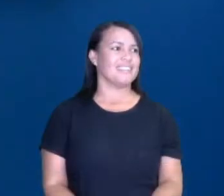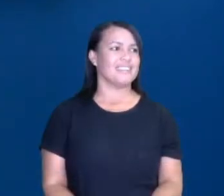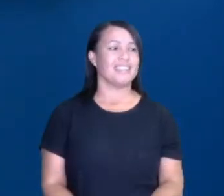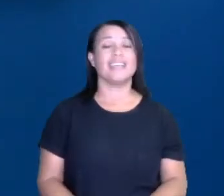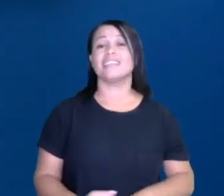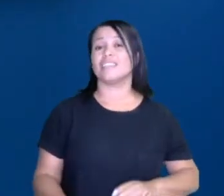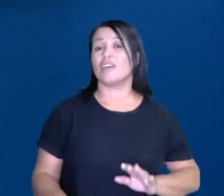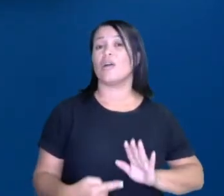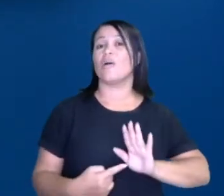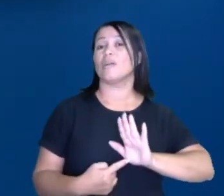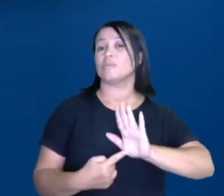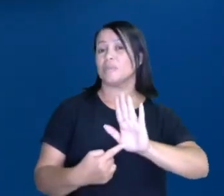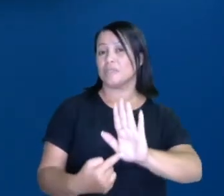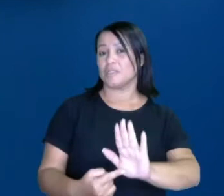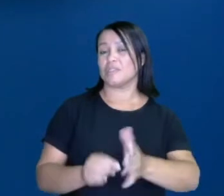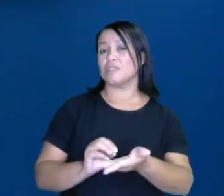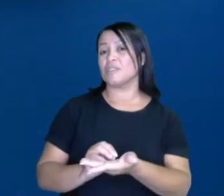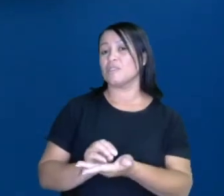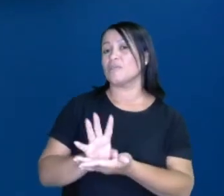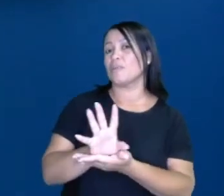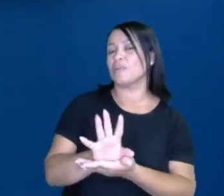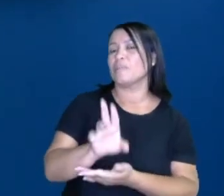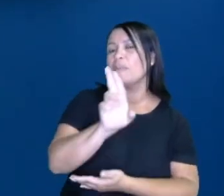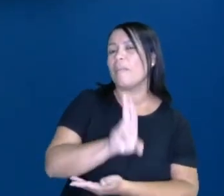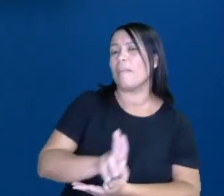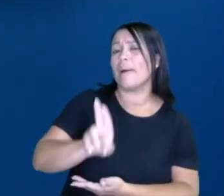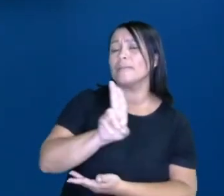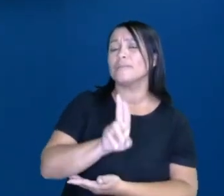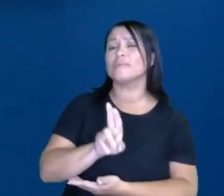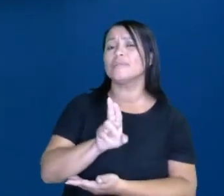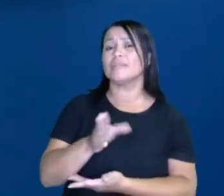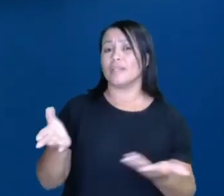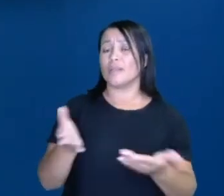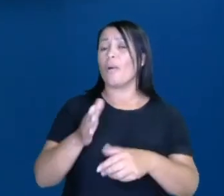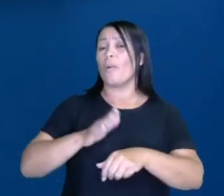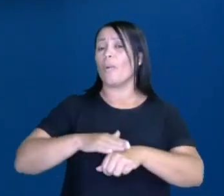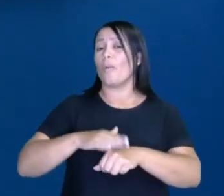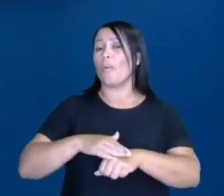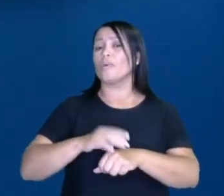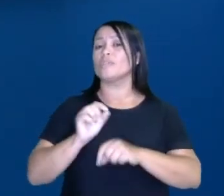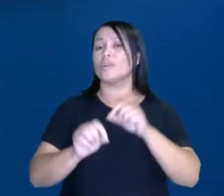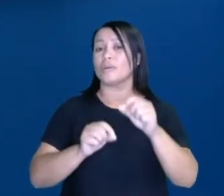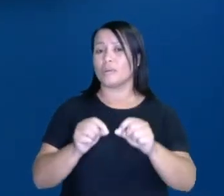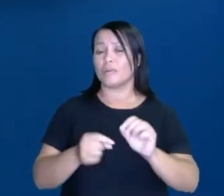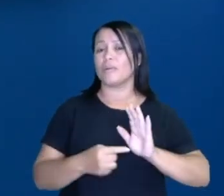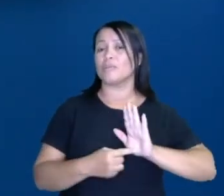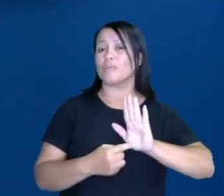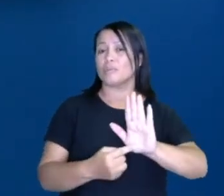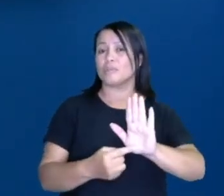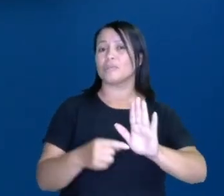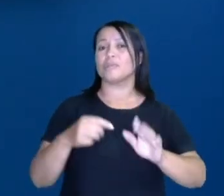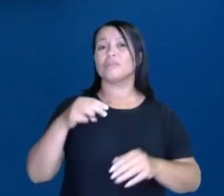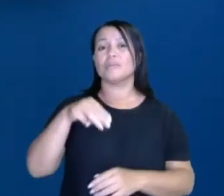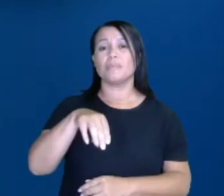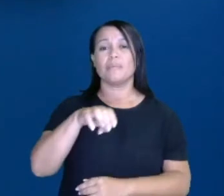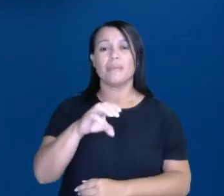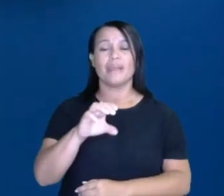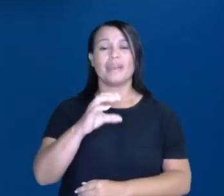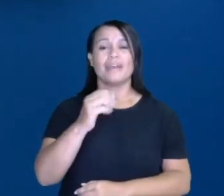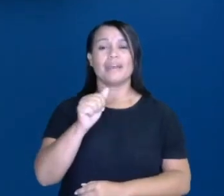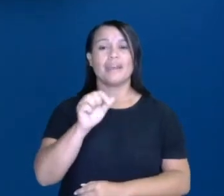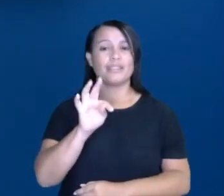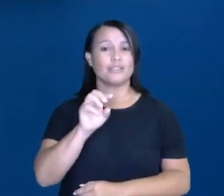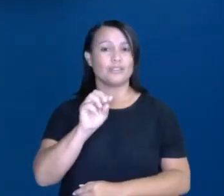As projeções mais utilizadas na atualidade são as projeções de Mercator e as projeções de